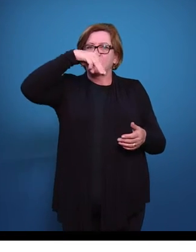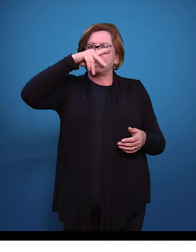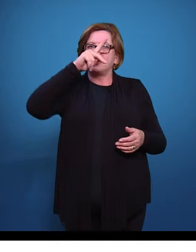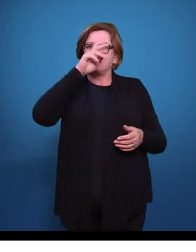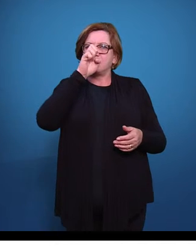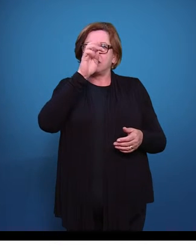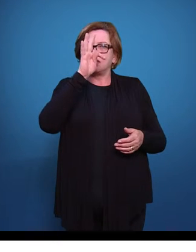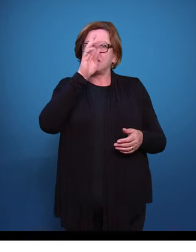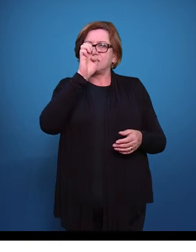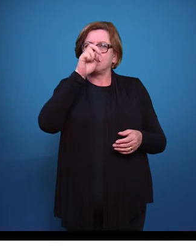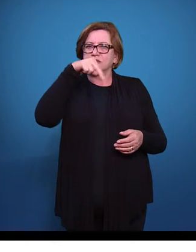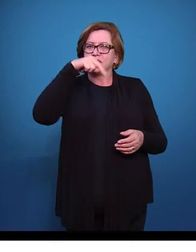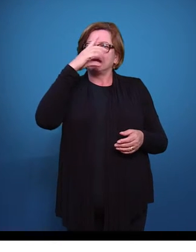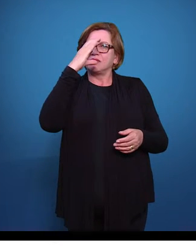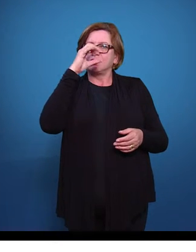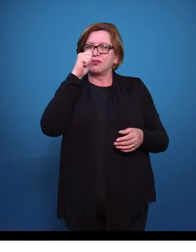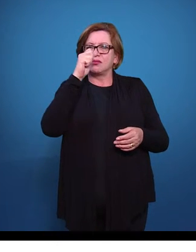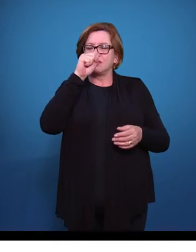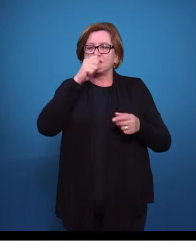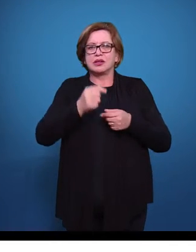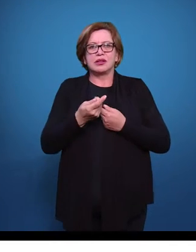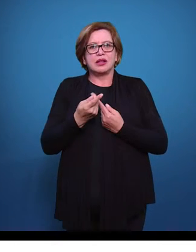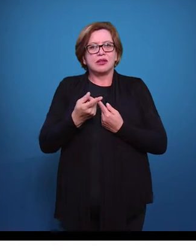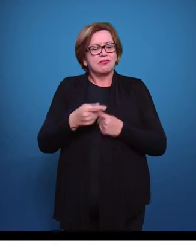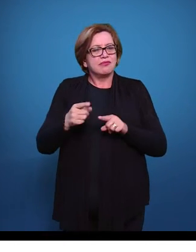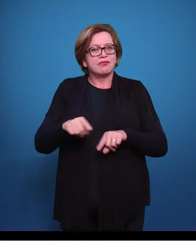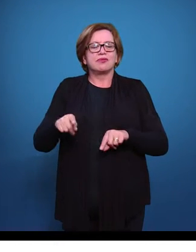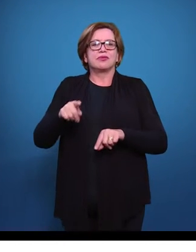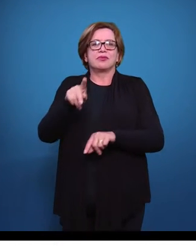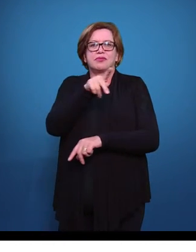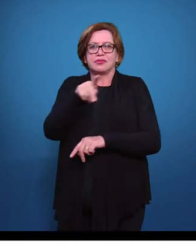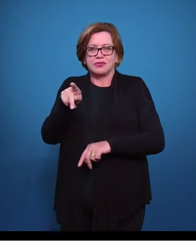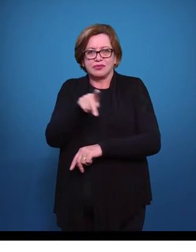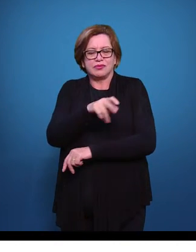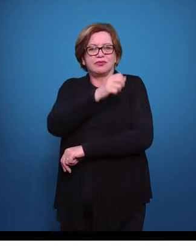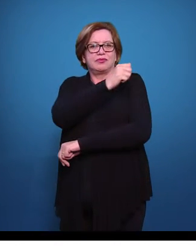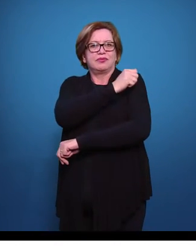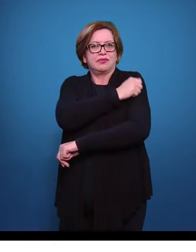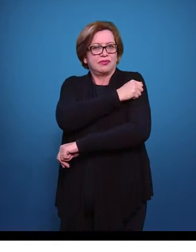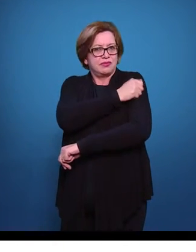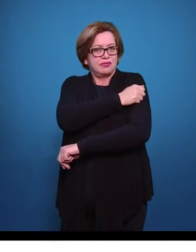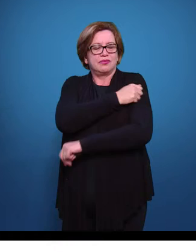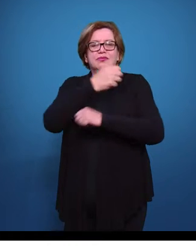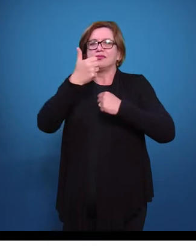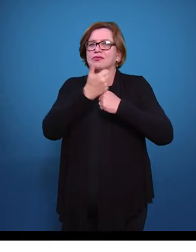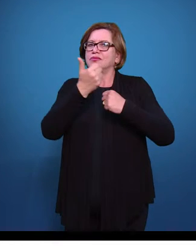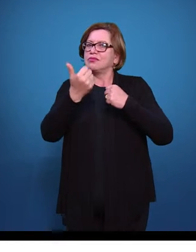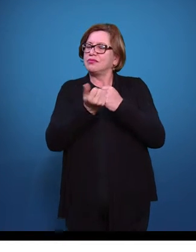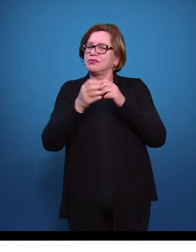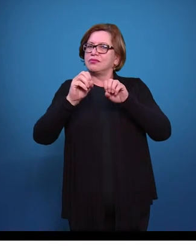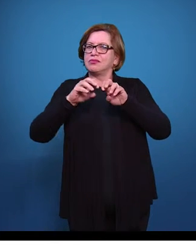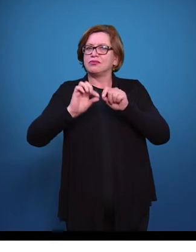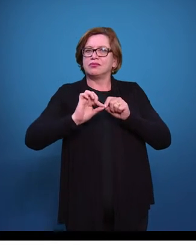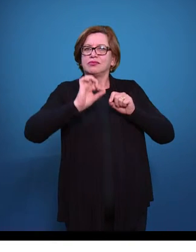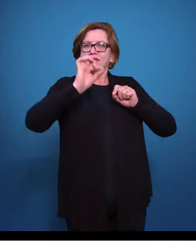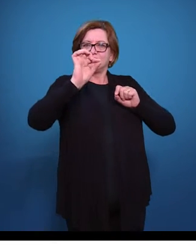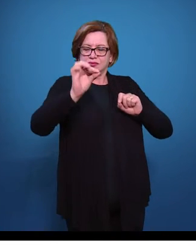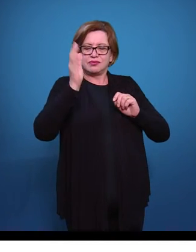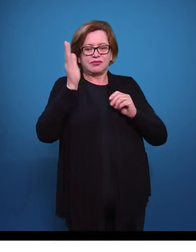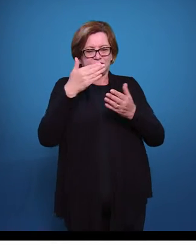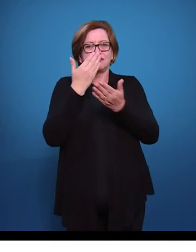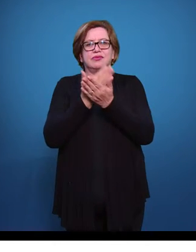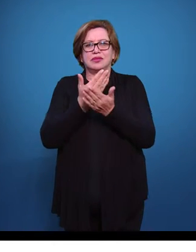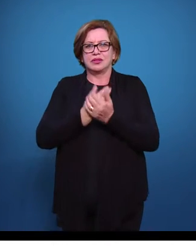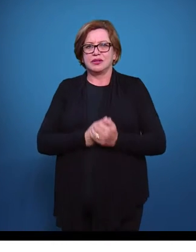alunos tutores e professores de educação a distância que nós já fizemos a leitura o estudo para esta unidade então como nós já vimos